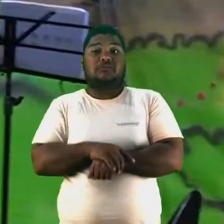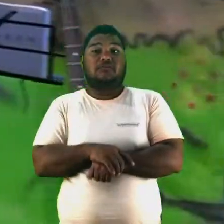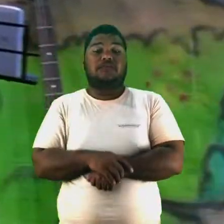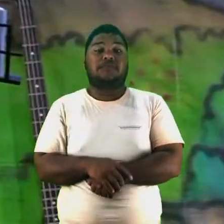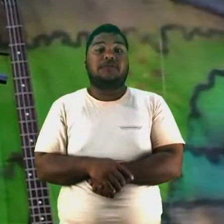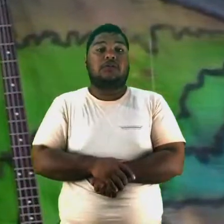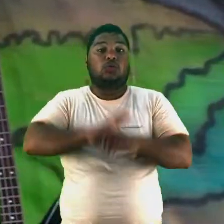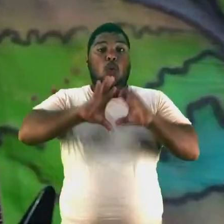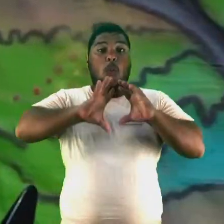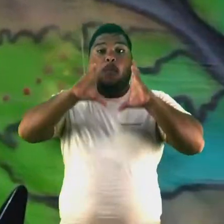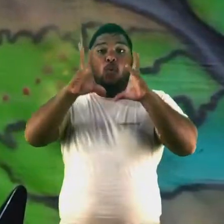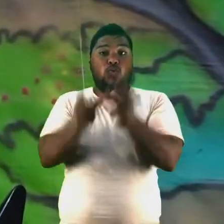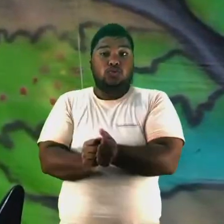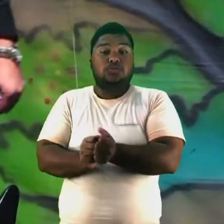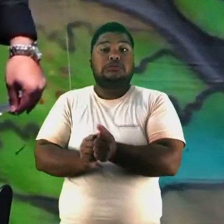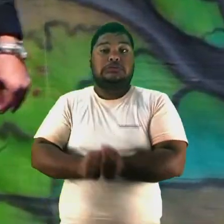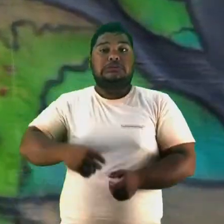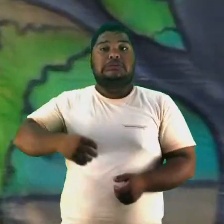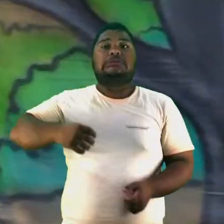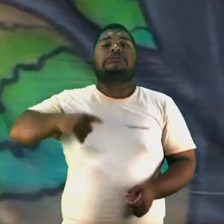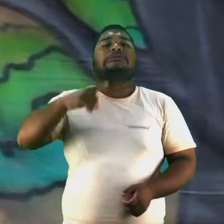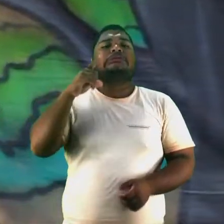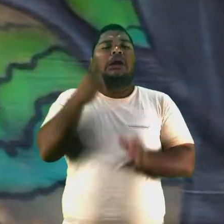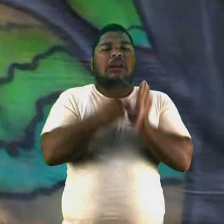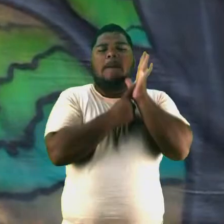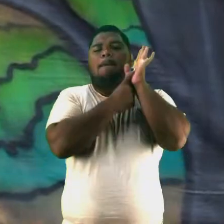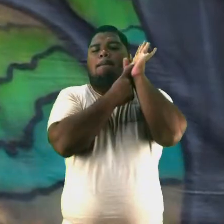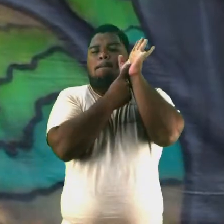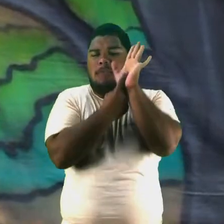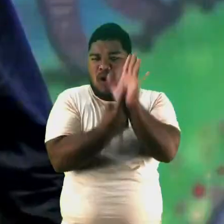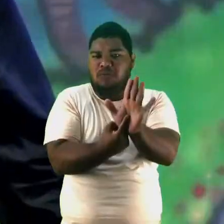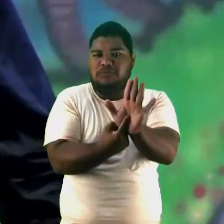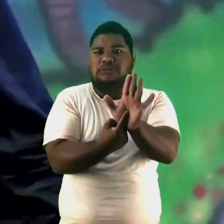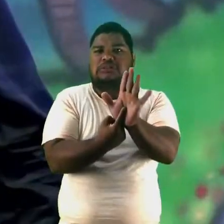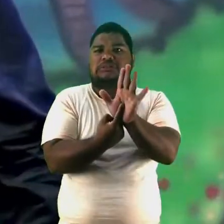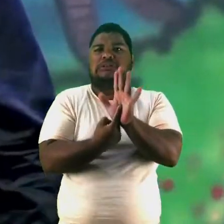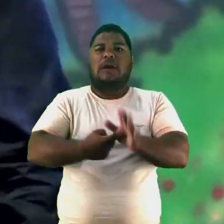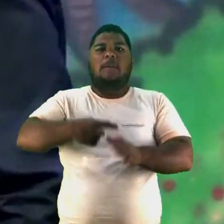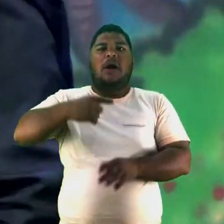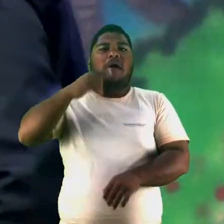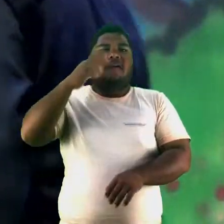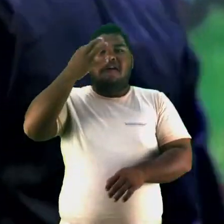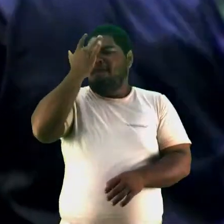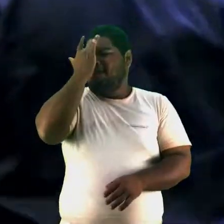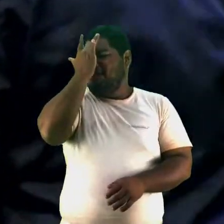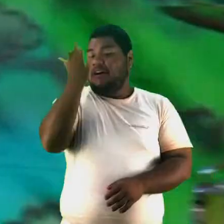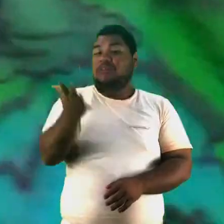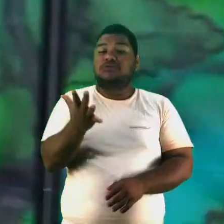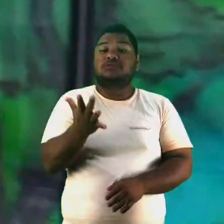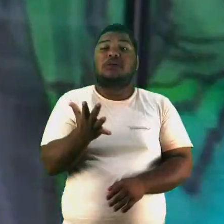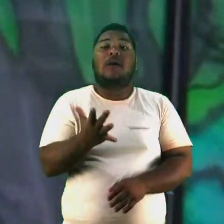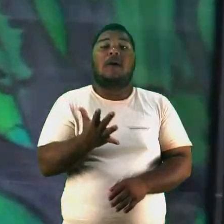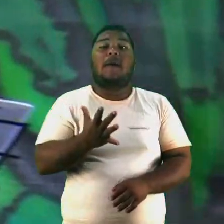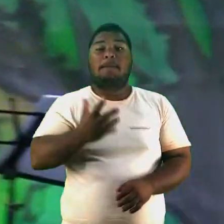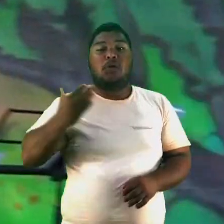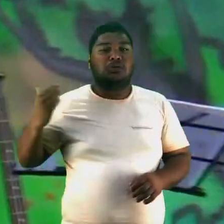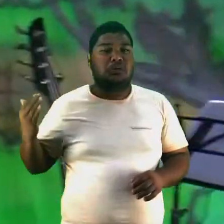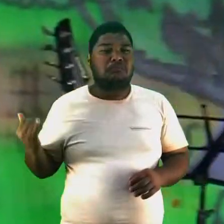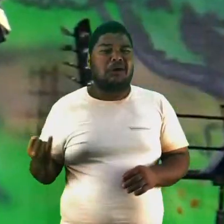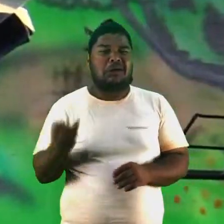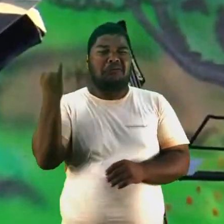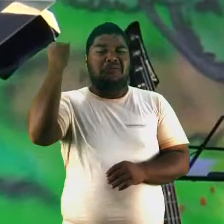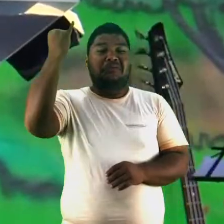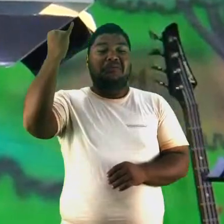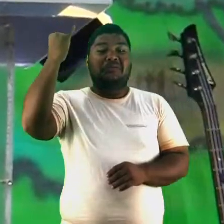do mundo. E ele prova por A mais B, que é muito mais fácil, é muito mais